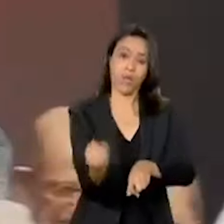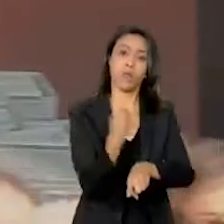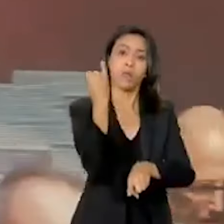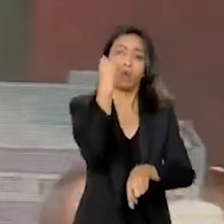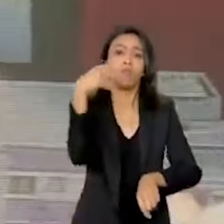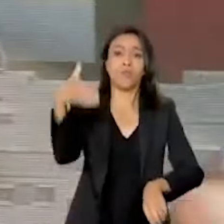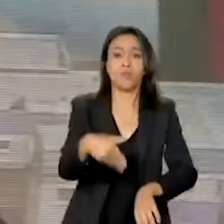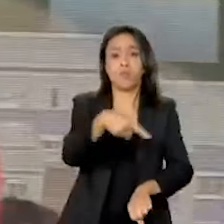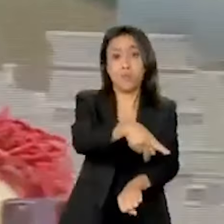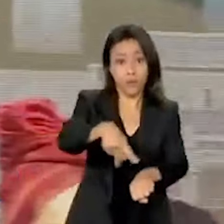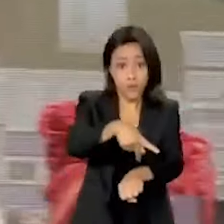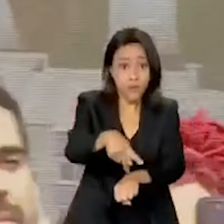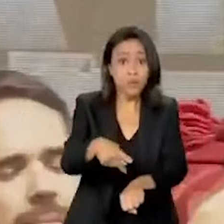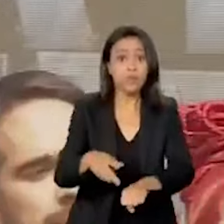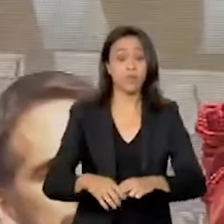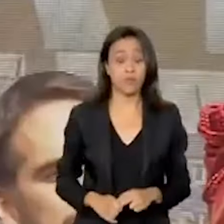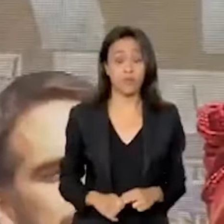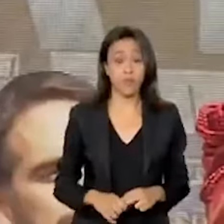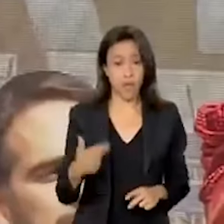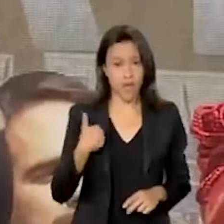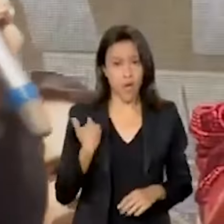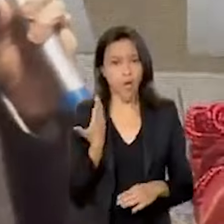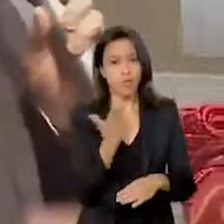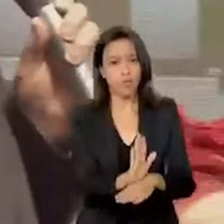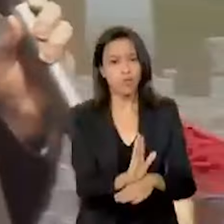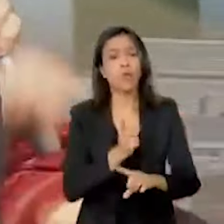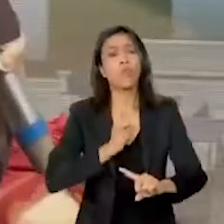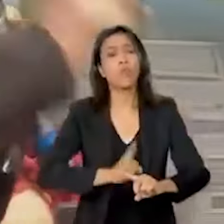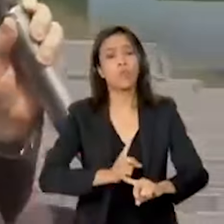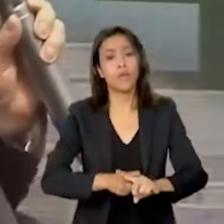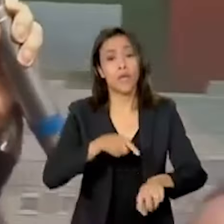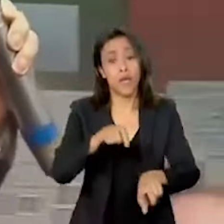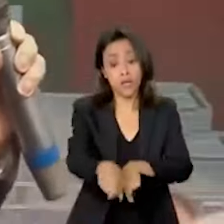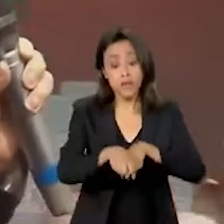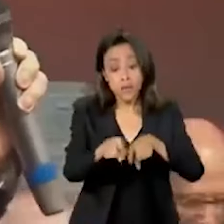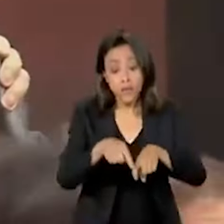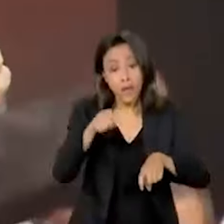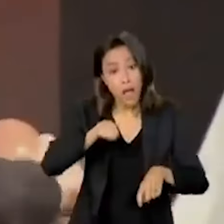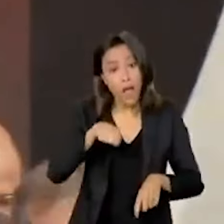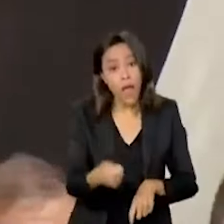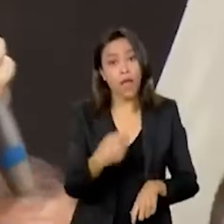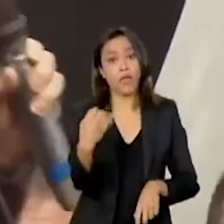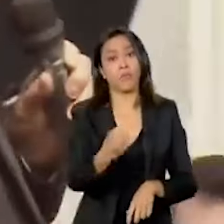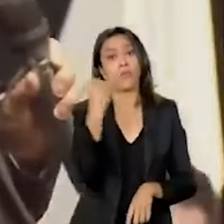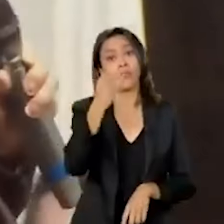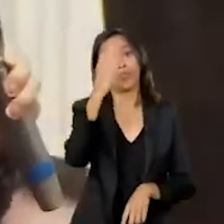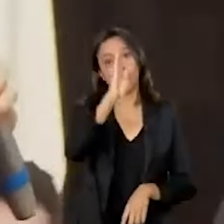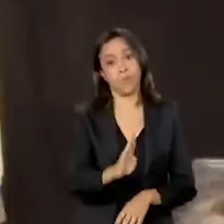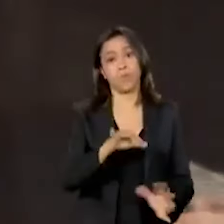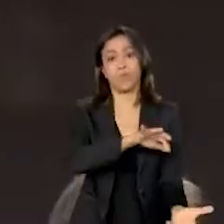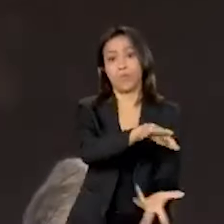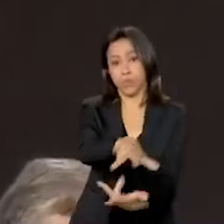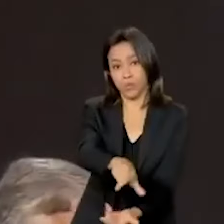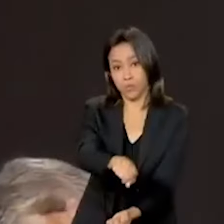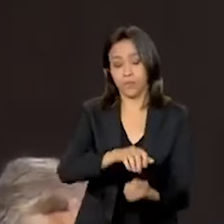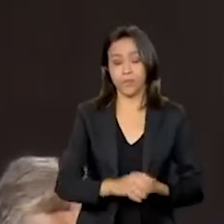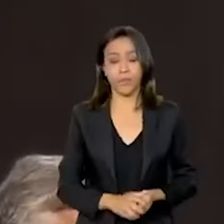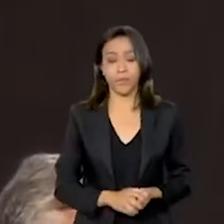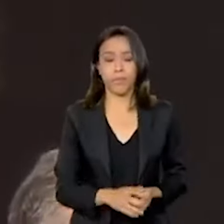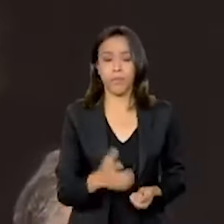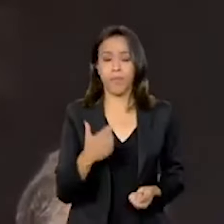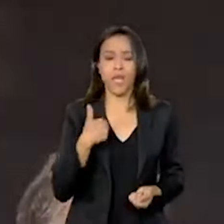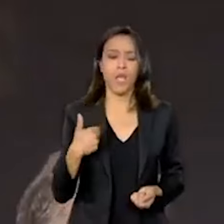esse país. Eu ajudo porque a agricultura é importante para o Brasil e para o mundo. Eu não